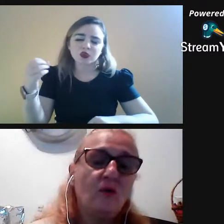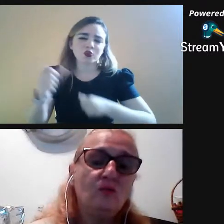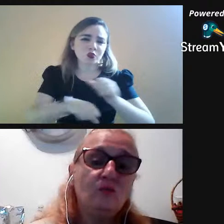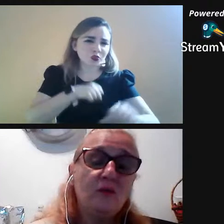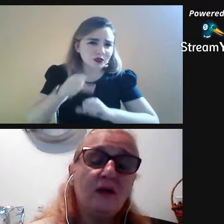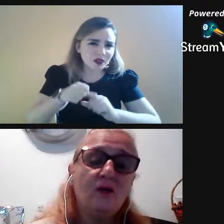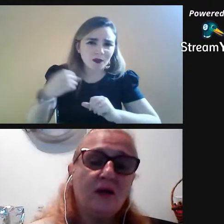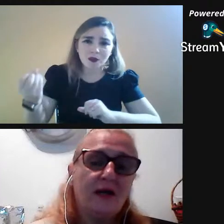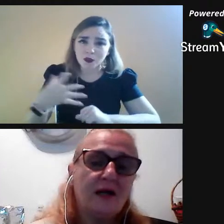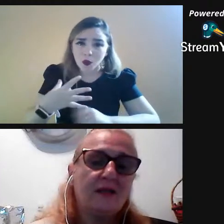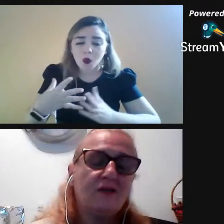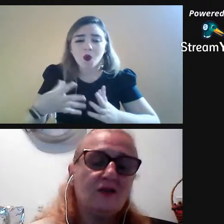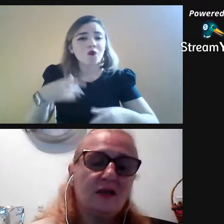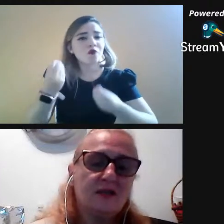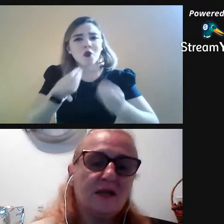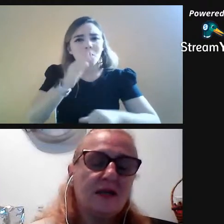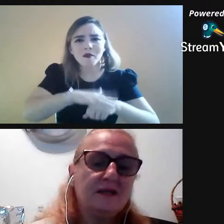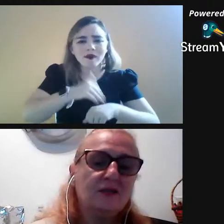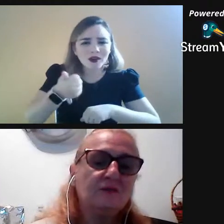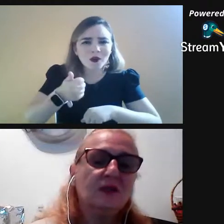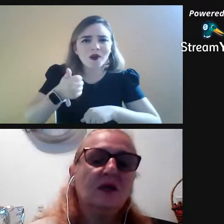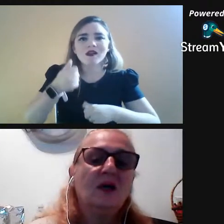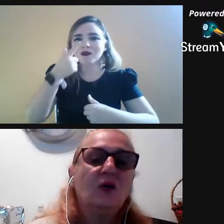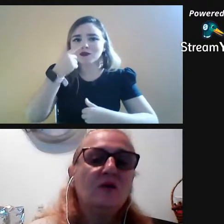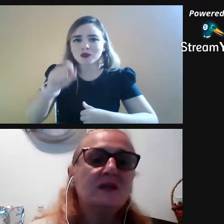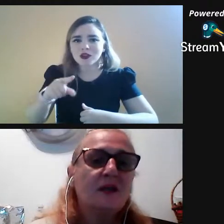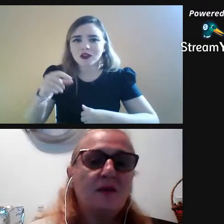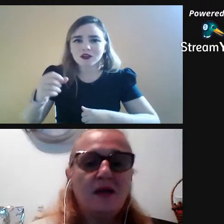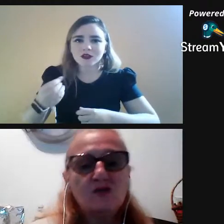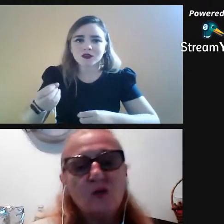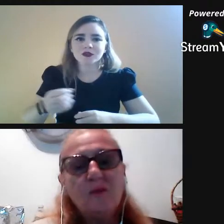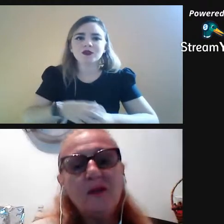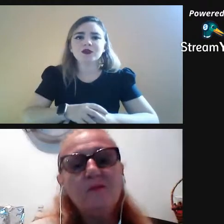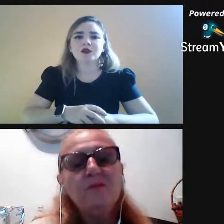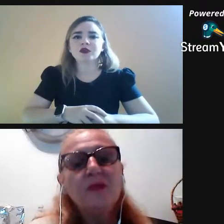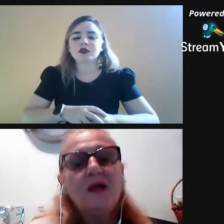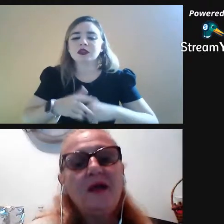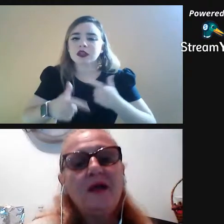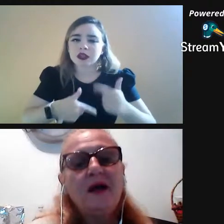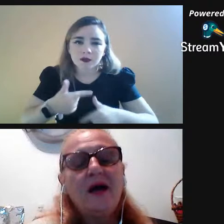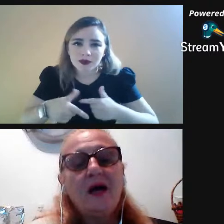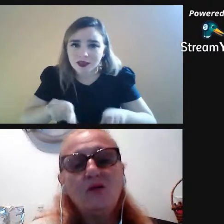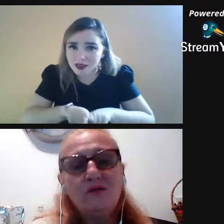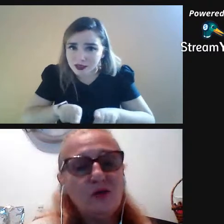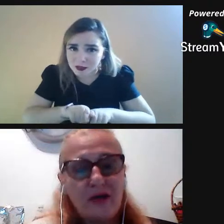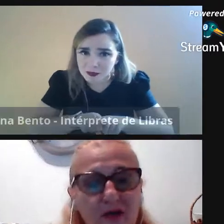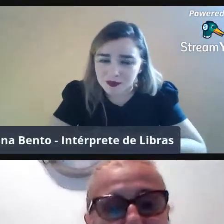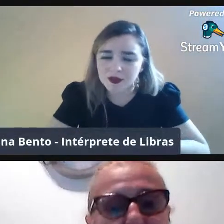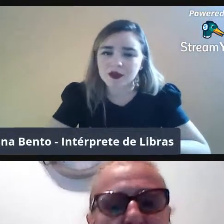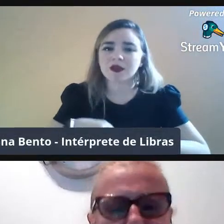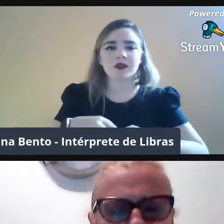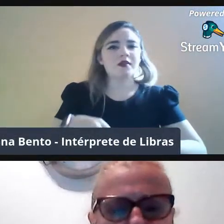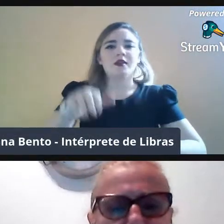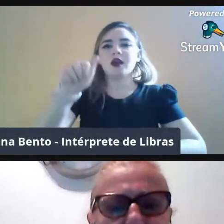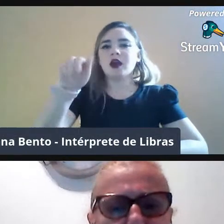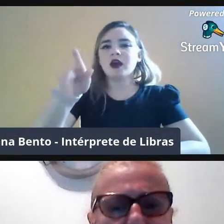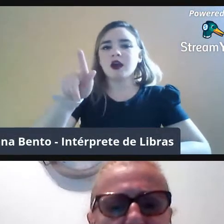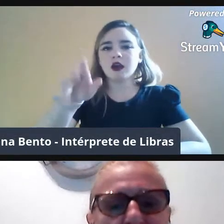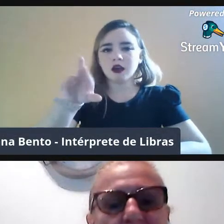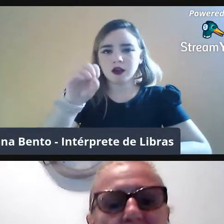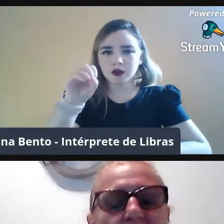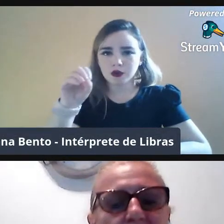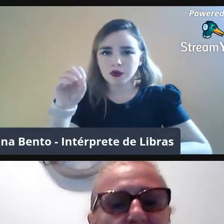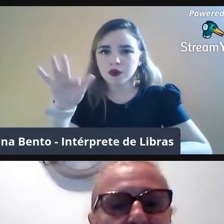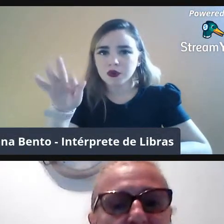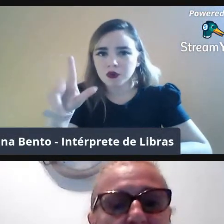como eu me melhorar através da reciclagem. Começar a trabalhar sobre agrofloresta, começa a trabalhar, a